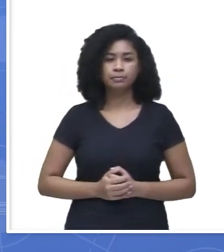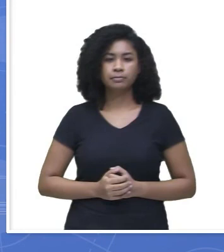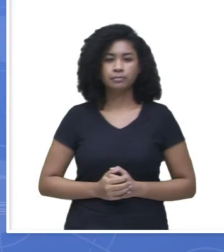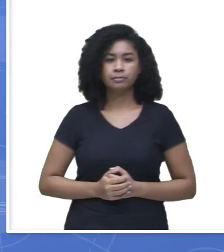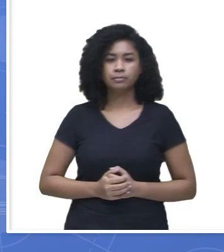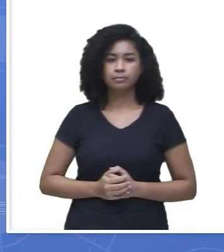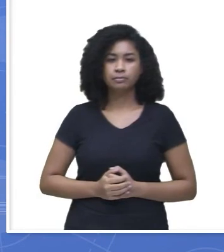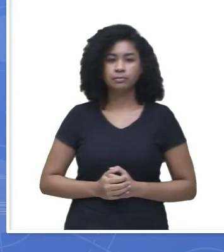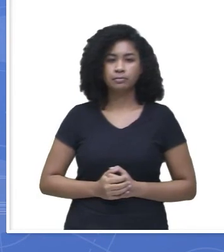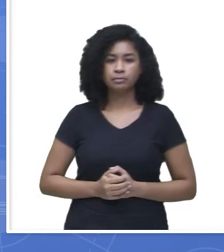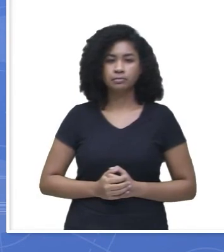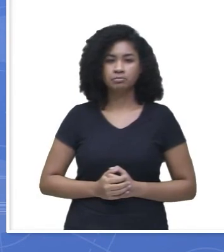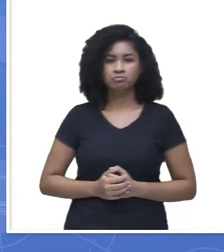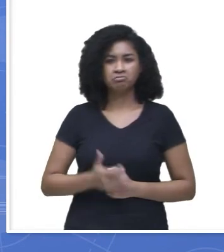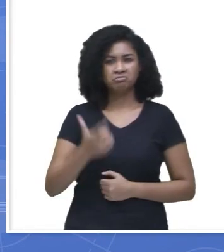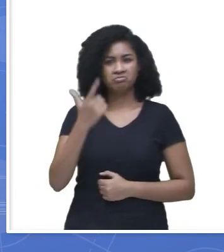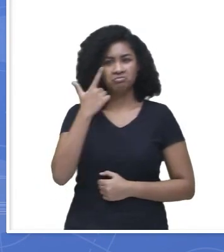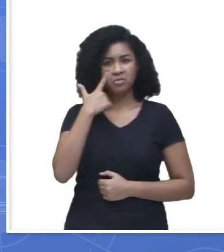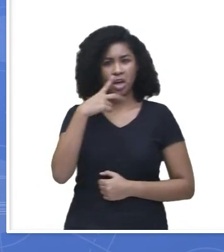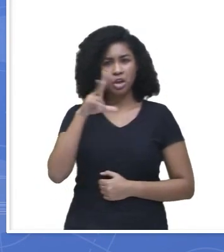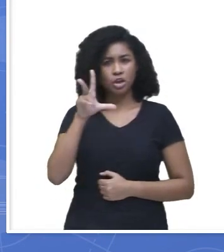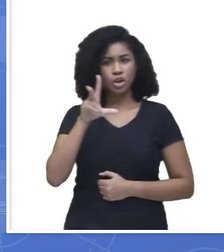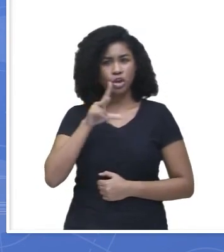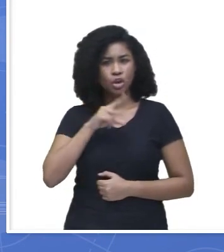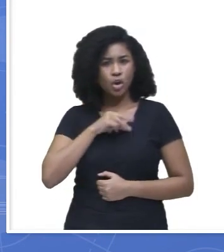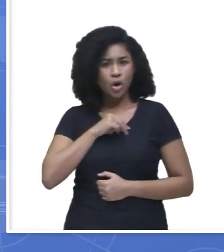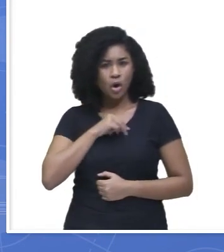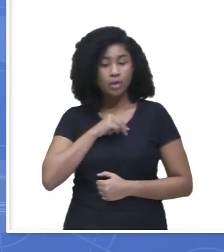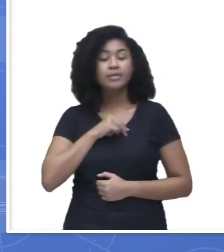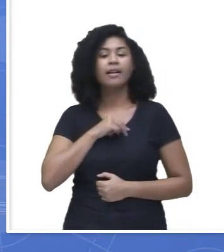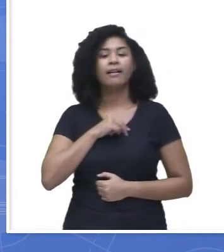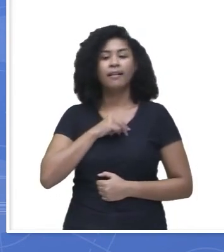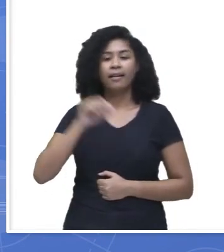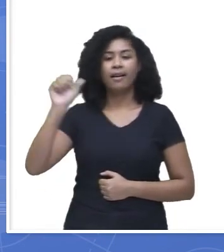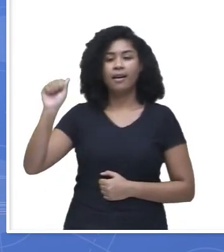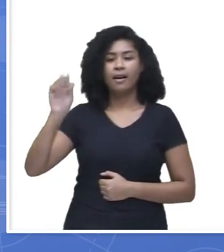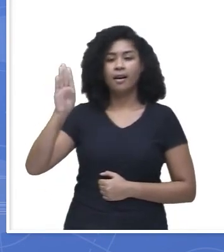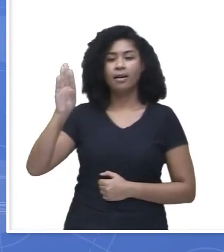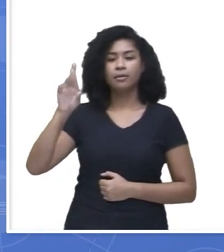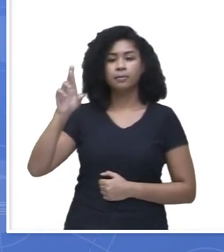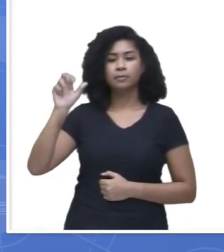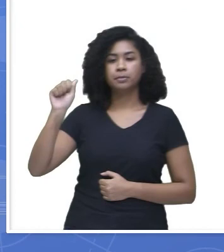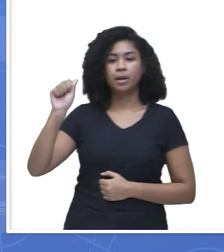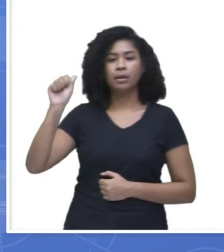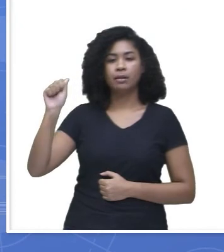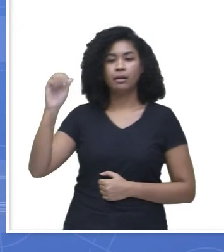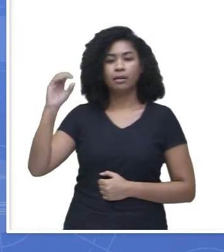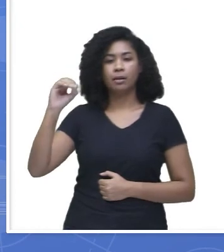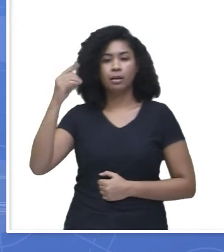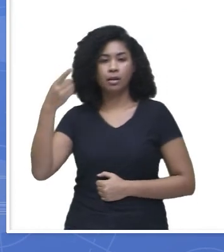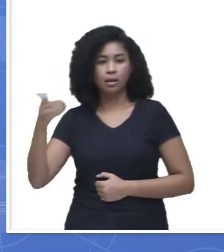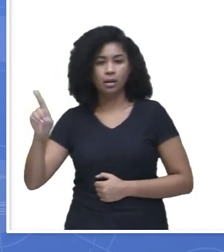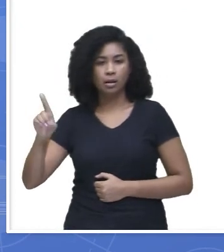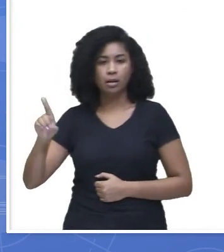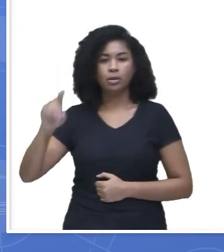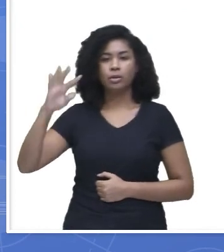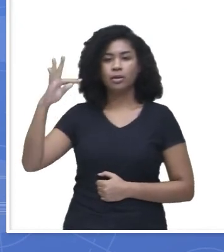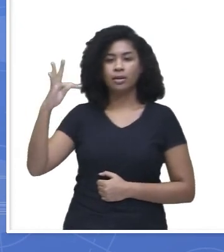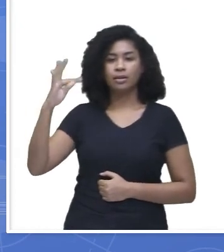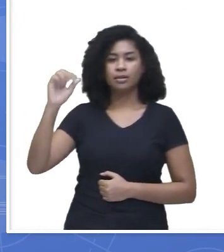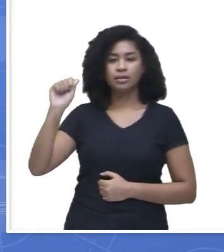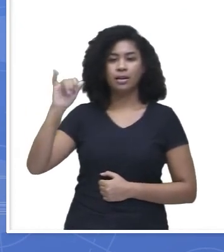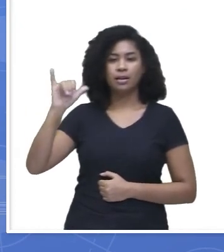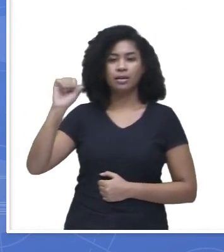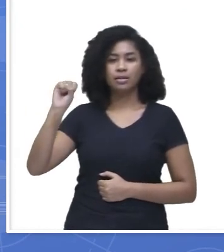letra C. Gente, vocês não... o Abraão, a Thaisa, a Geice da Escola Estadual 1º